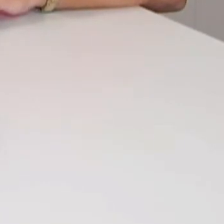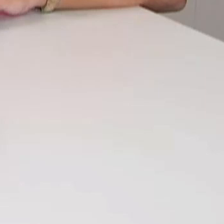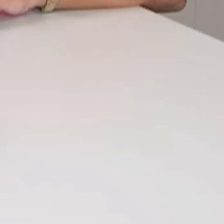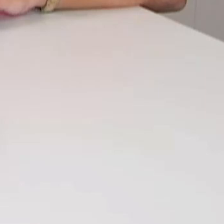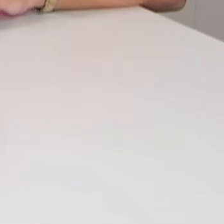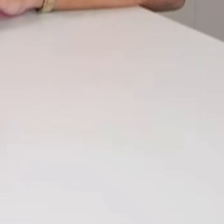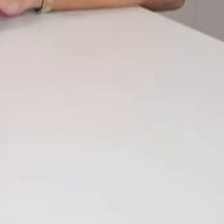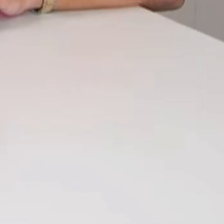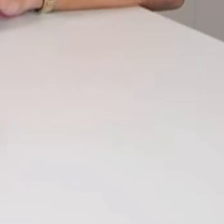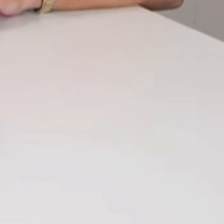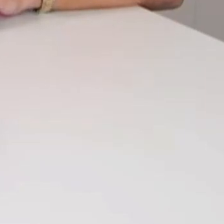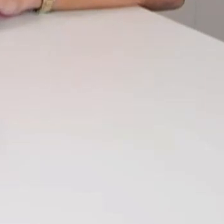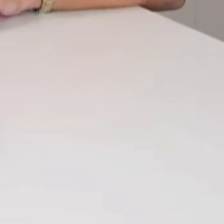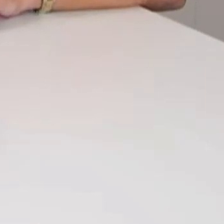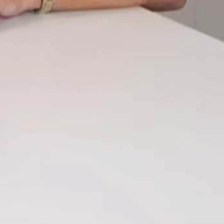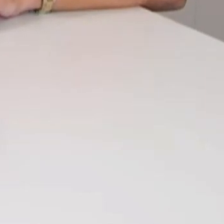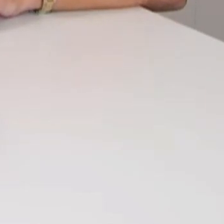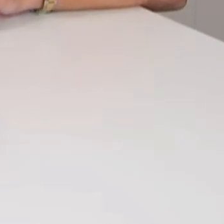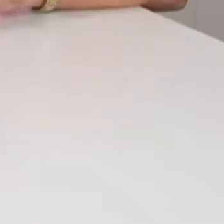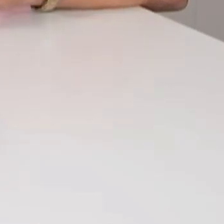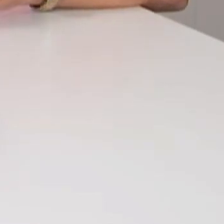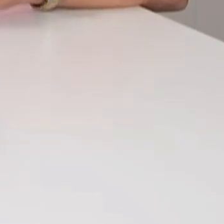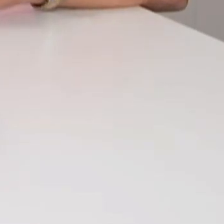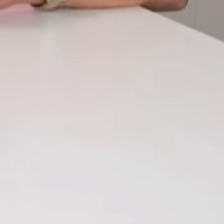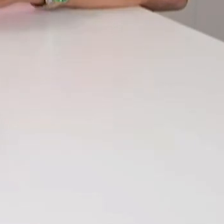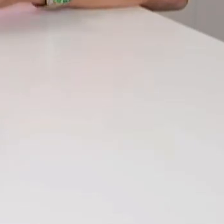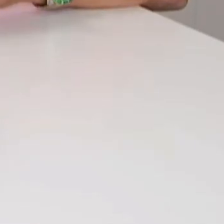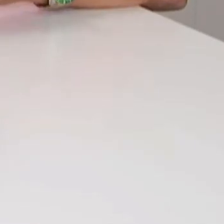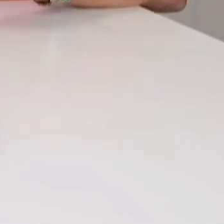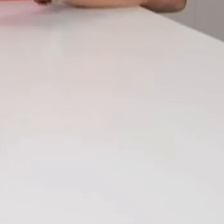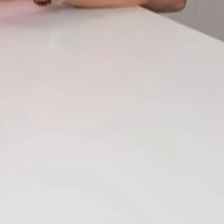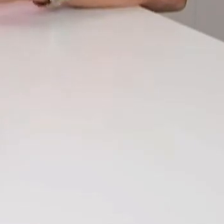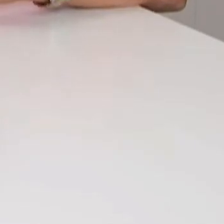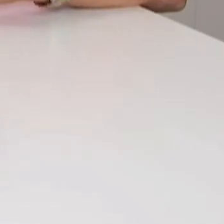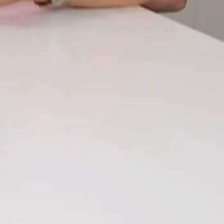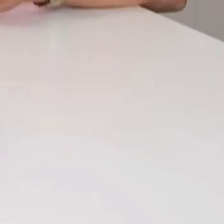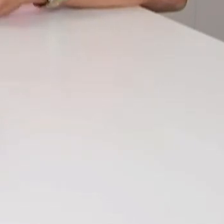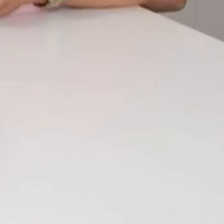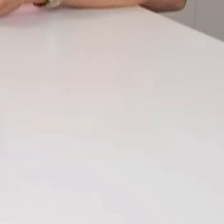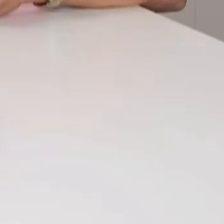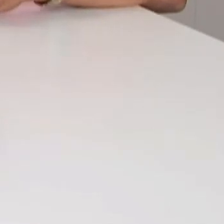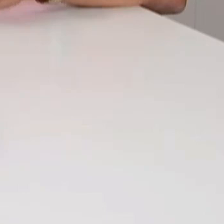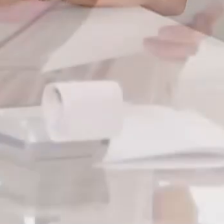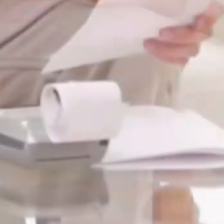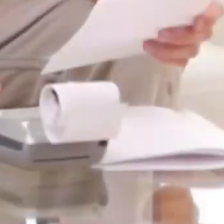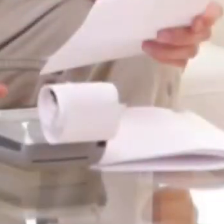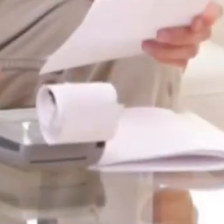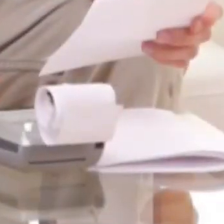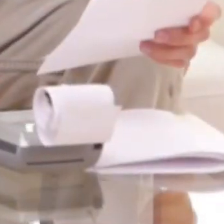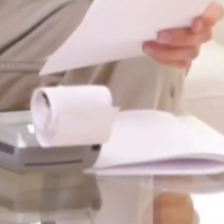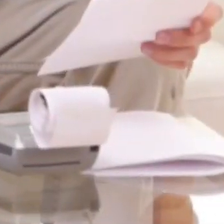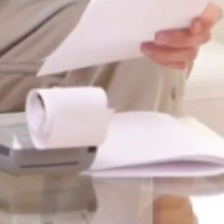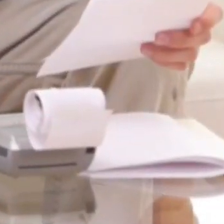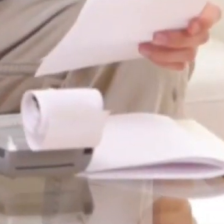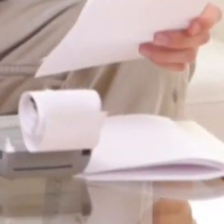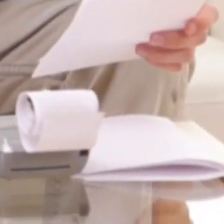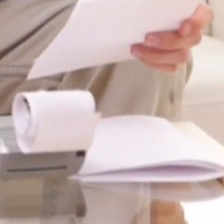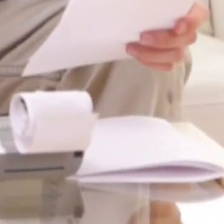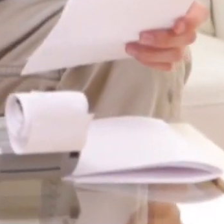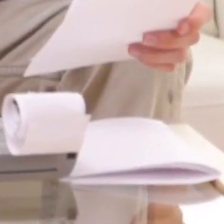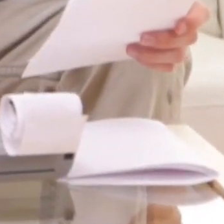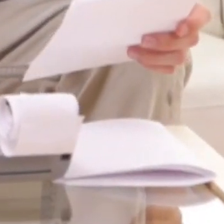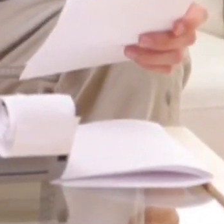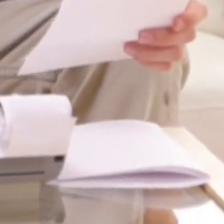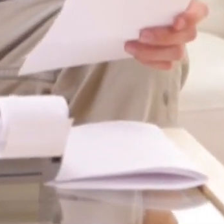certinho com o plano de saúde, né, professor? Exato. E a gente começa a remeter, olha, não só plano de saúde, a gente tem vários elementos